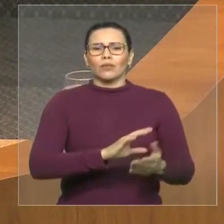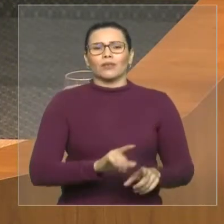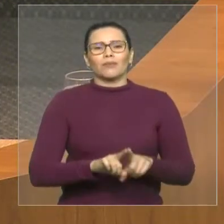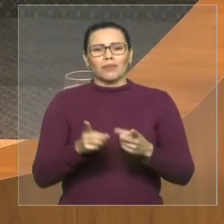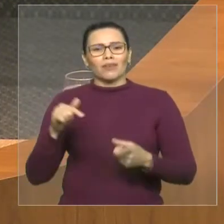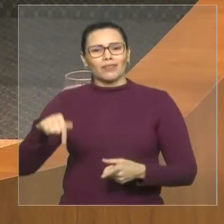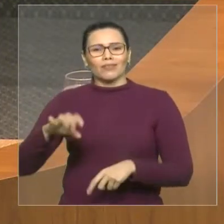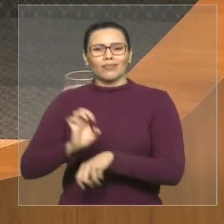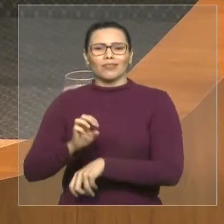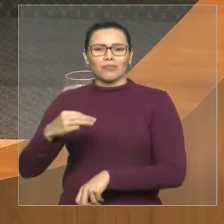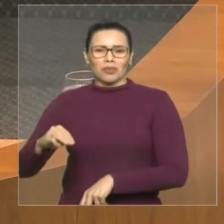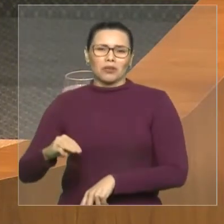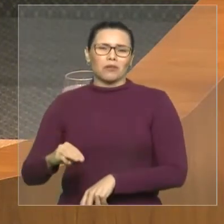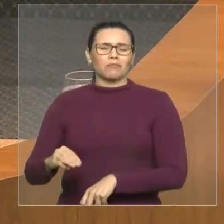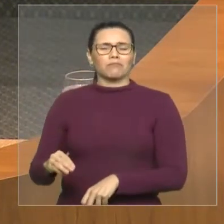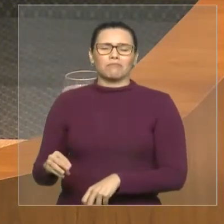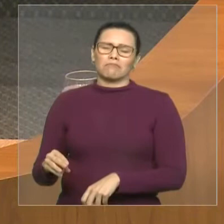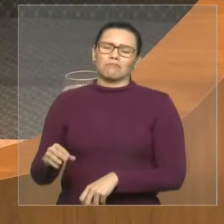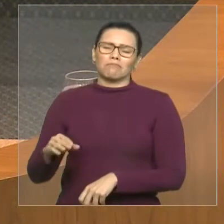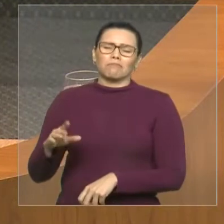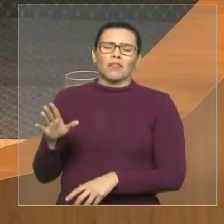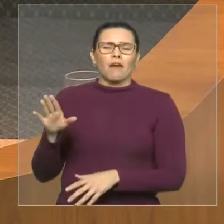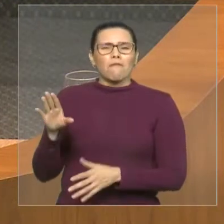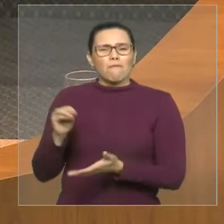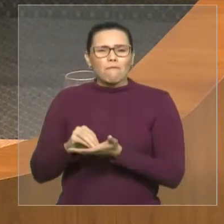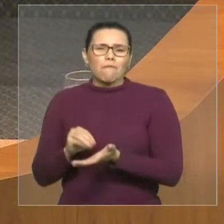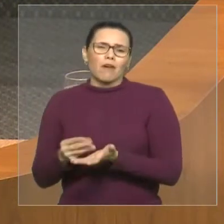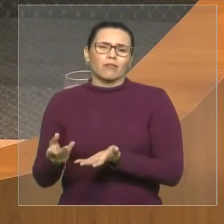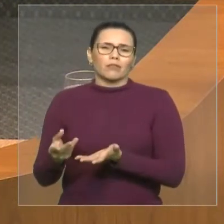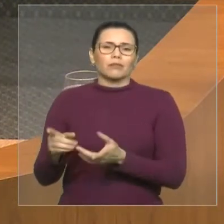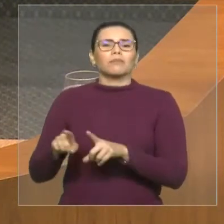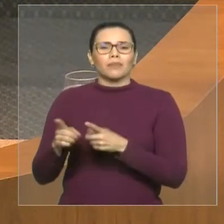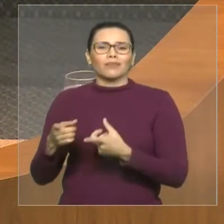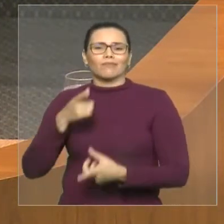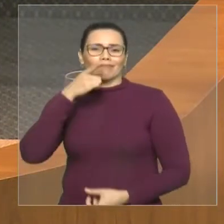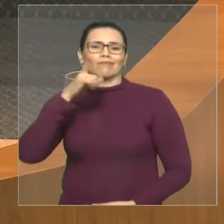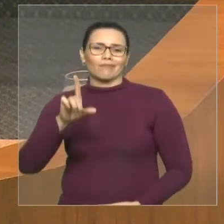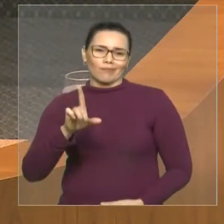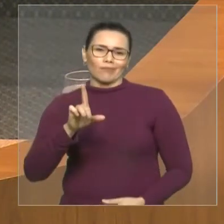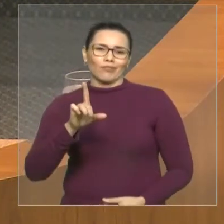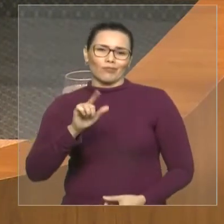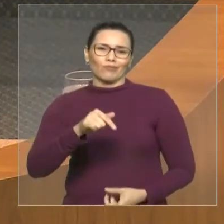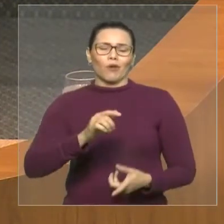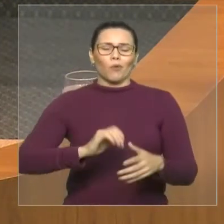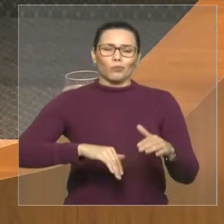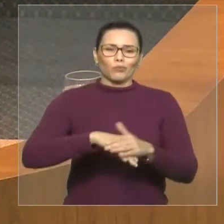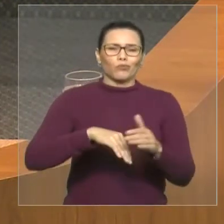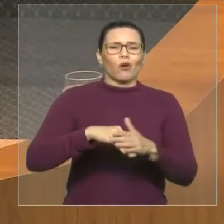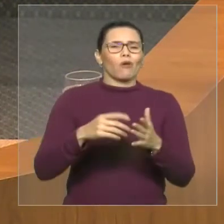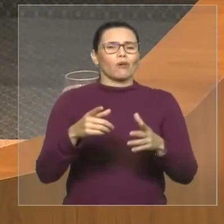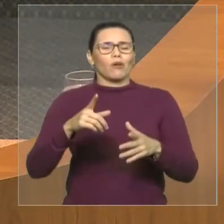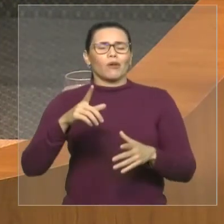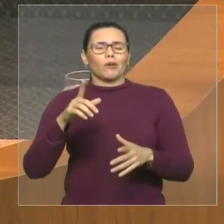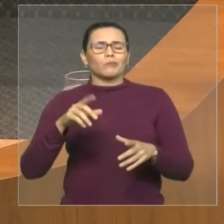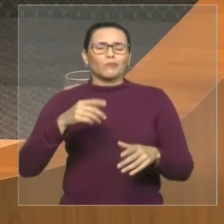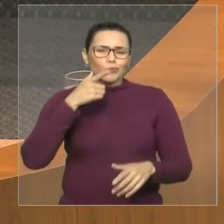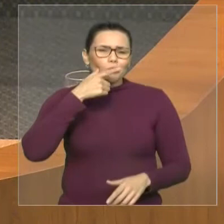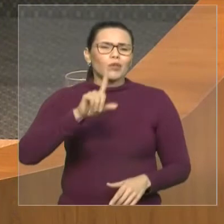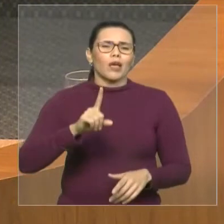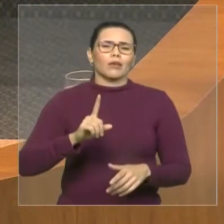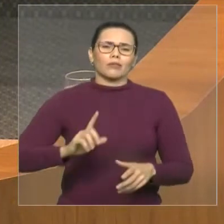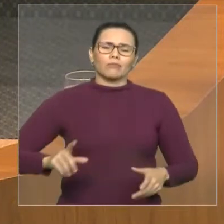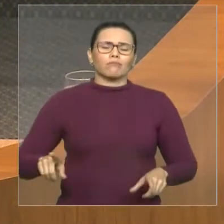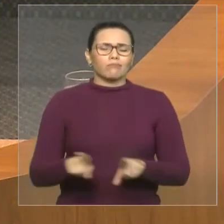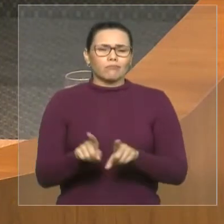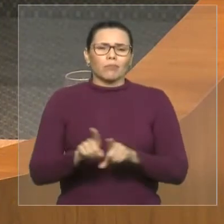de parabenizar meu querido amigo de plenário, deputado Fernando Pessoa, pelas ações do governo do Estado para a sua